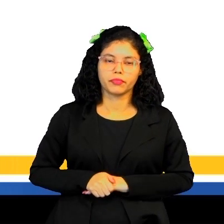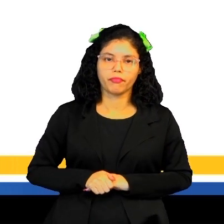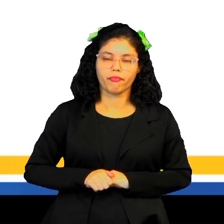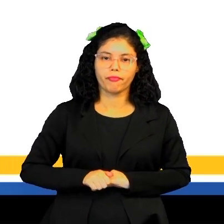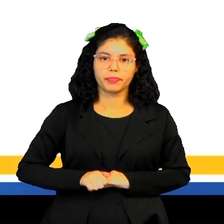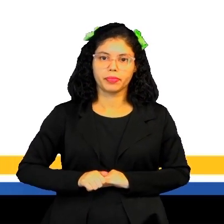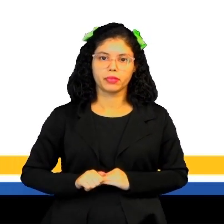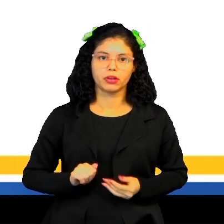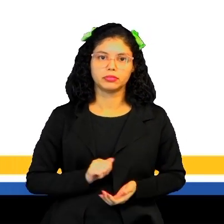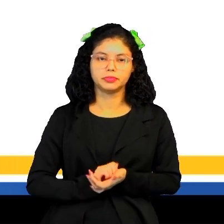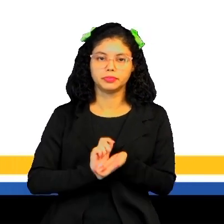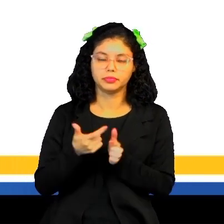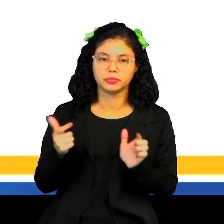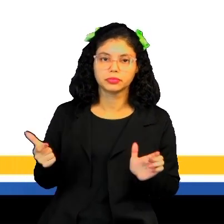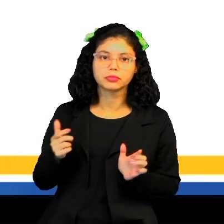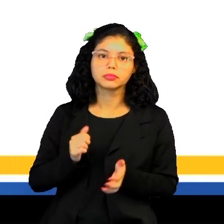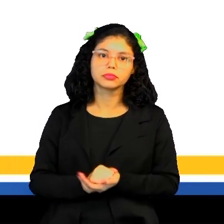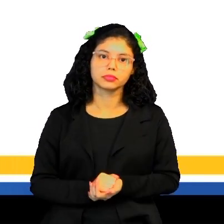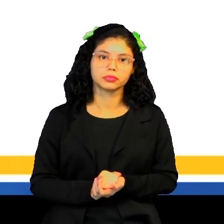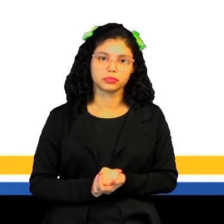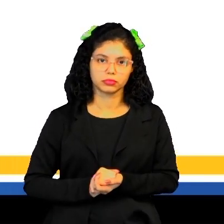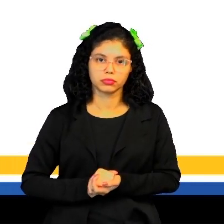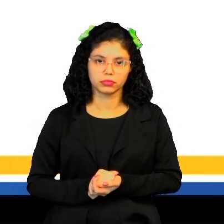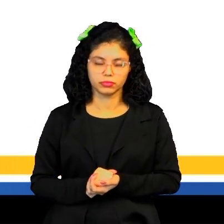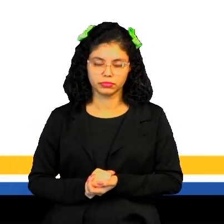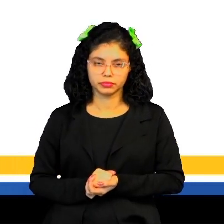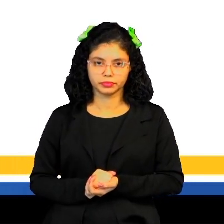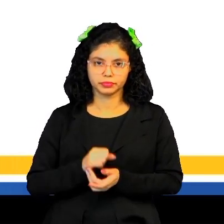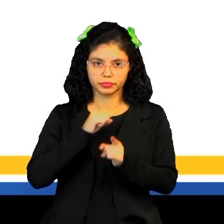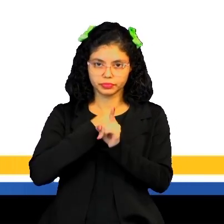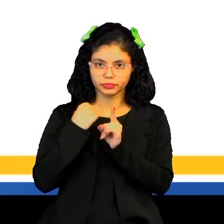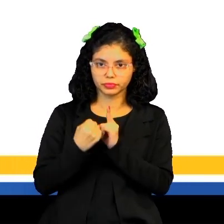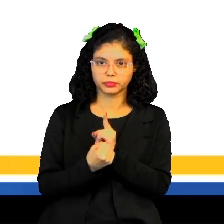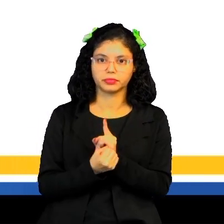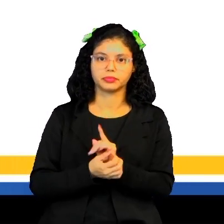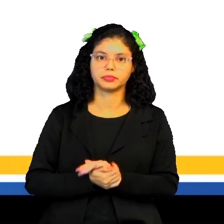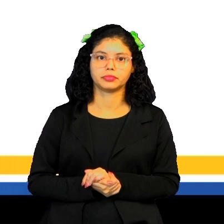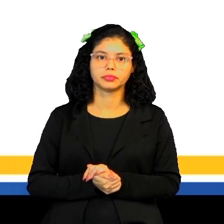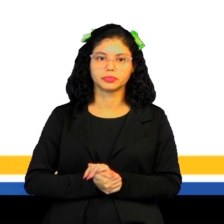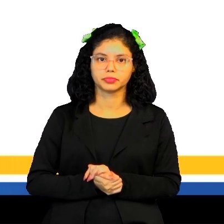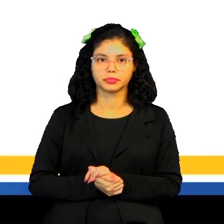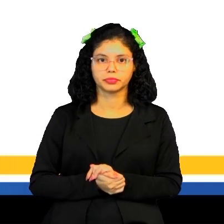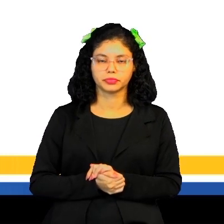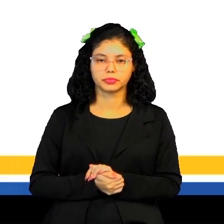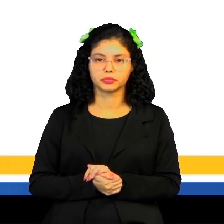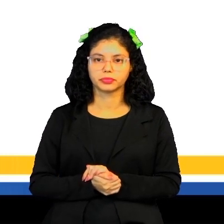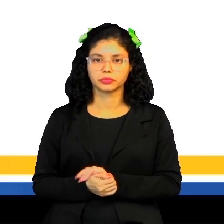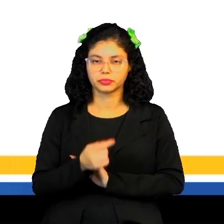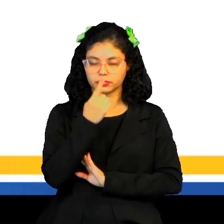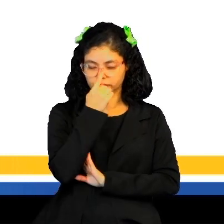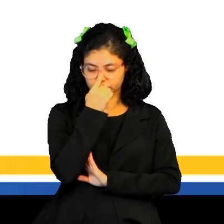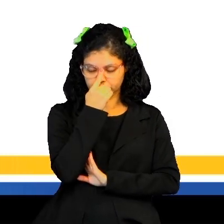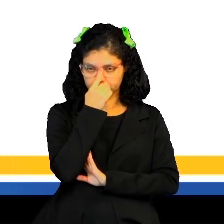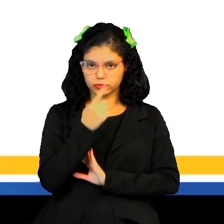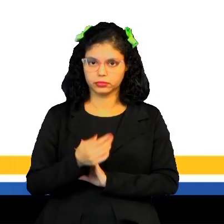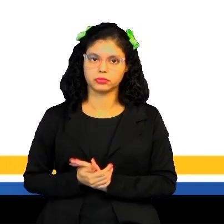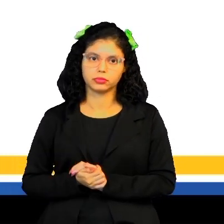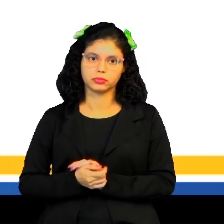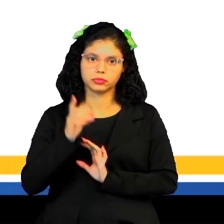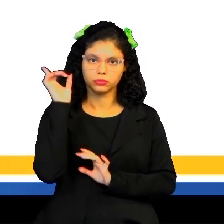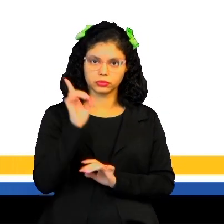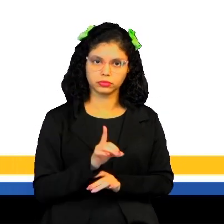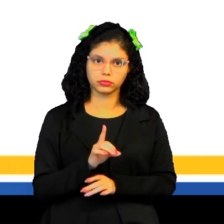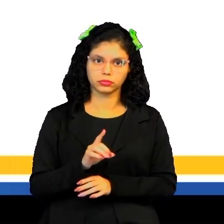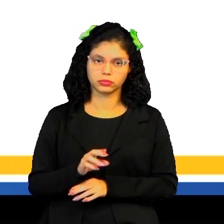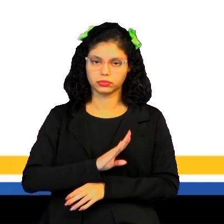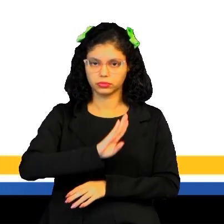Outro grande legado, né, para as sociedades culturais aí, ocidentais, né, e mundiais, é o